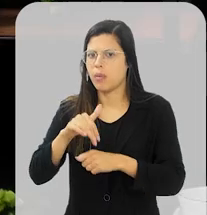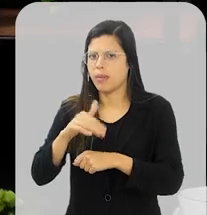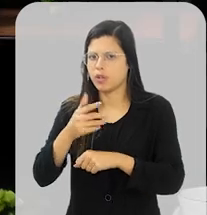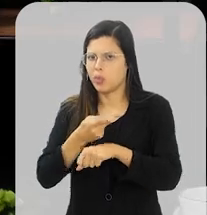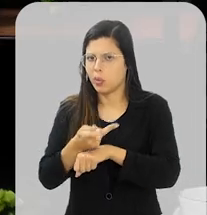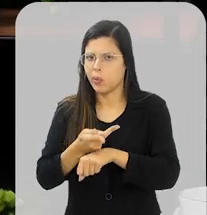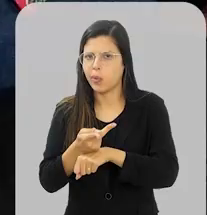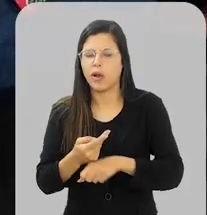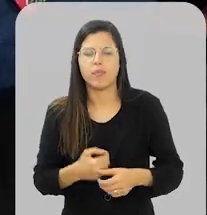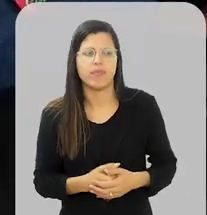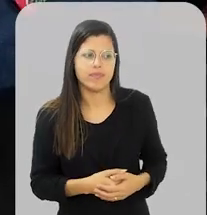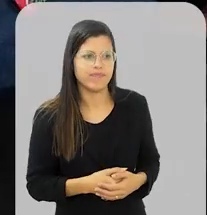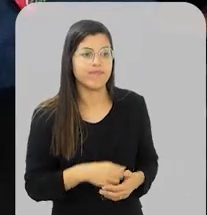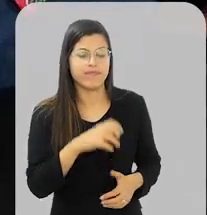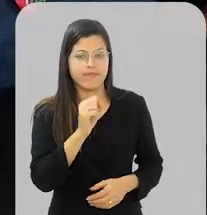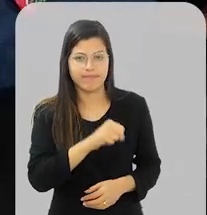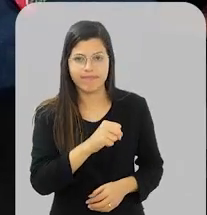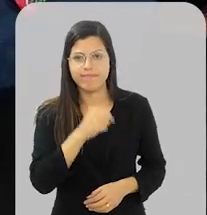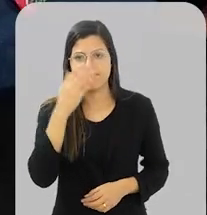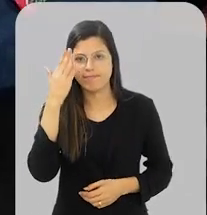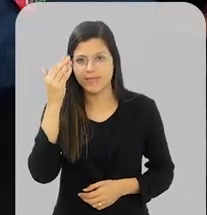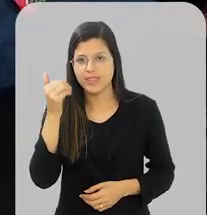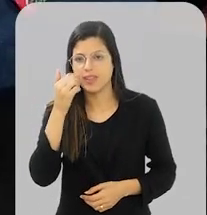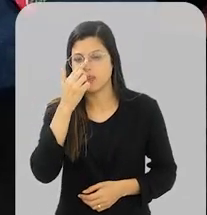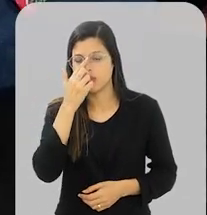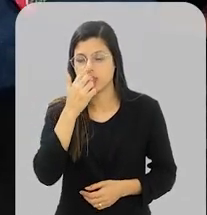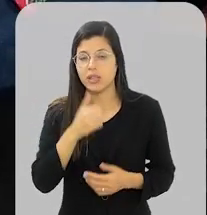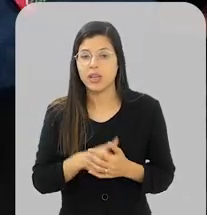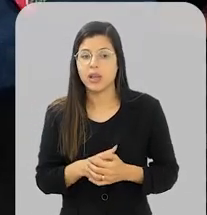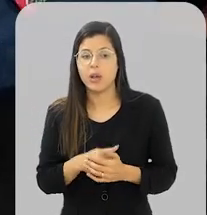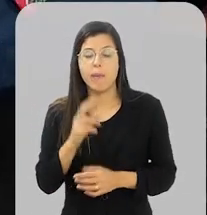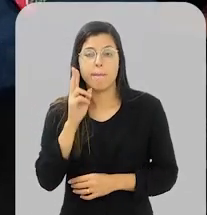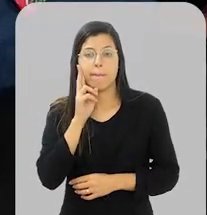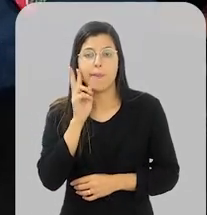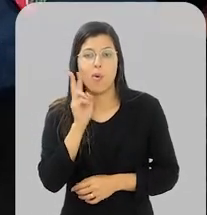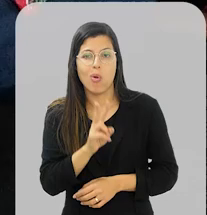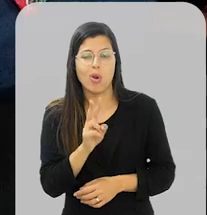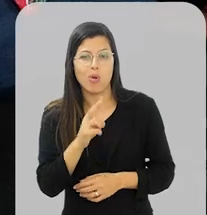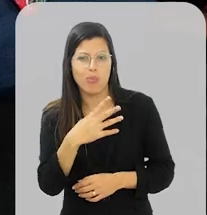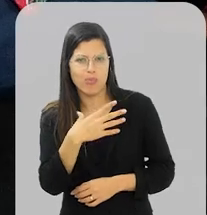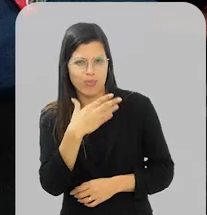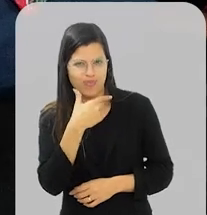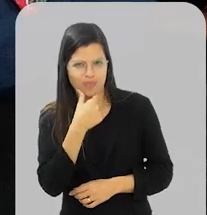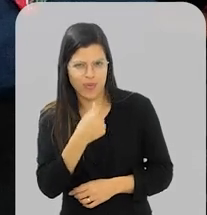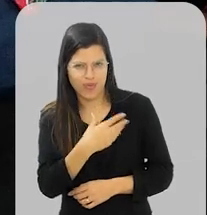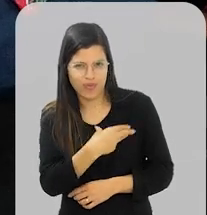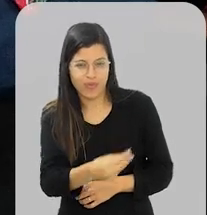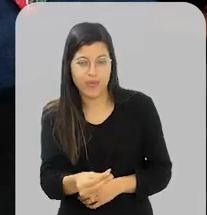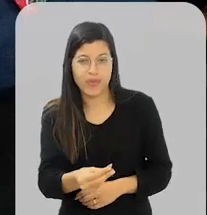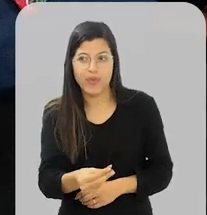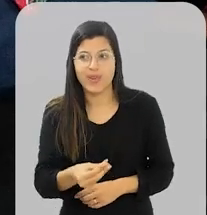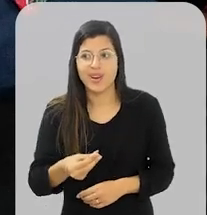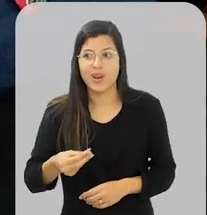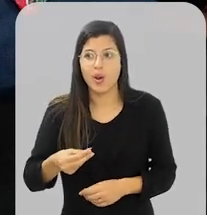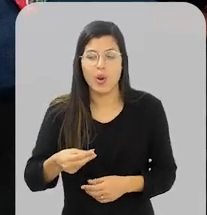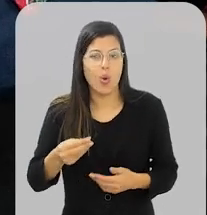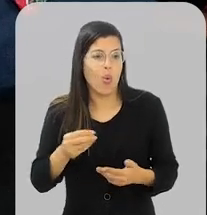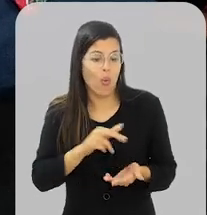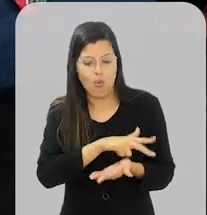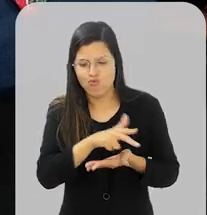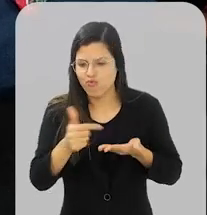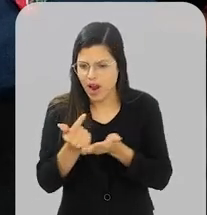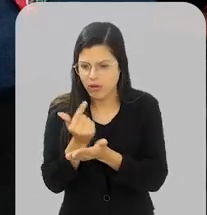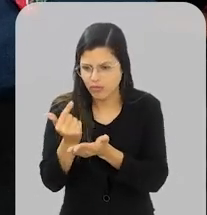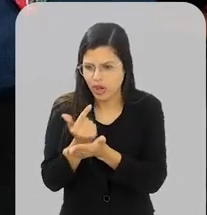mais procurado. É, eu que o diga, porque quando eu olho meu filho, ele está vindo assim, sabe? Uma